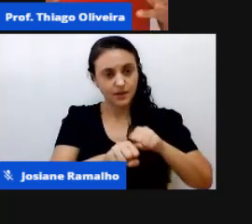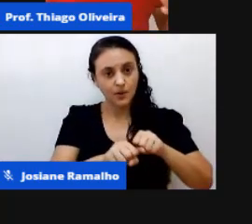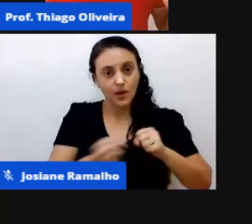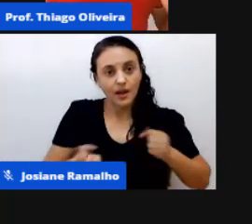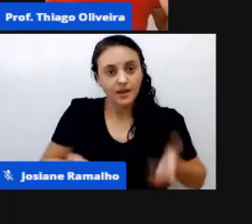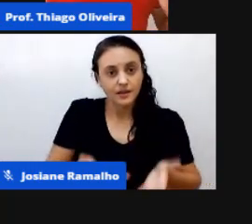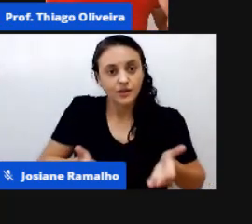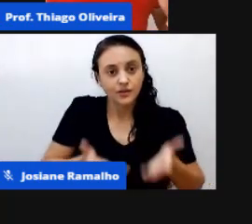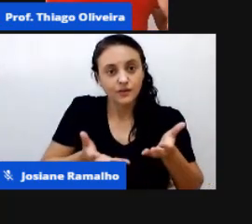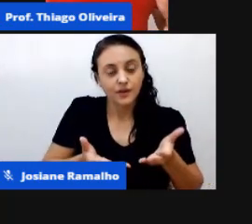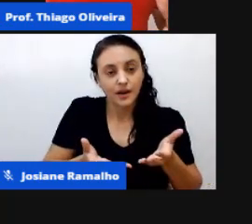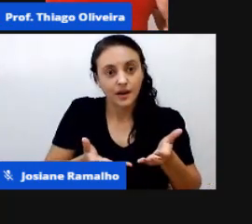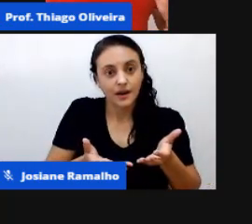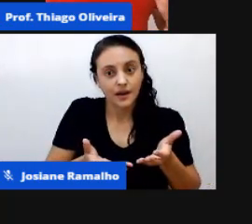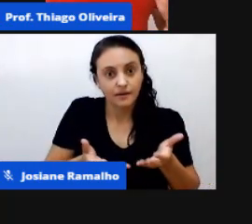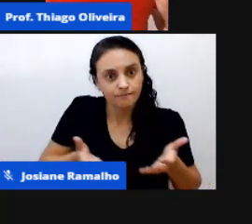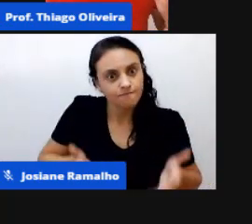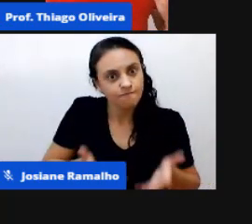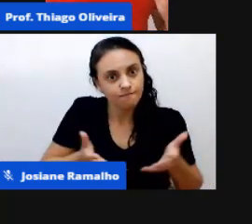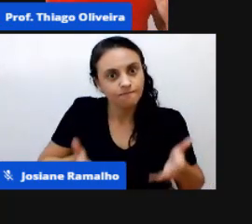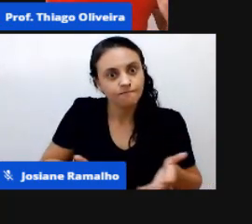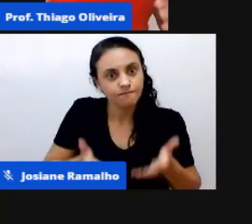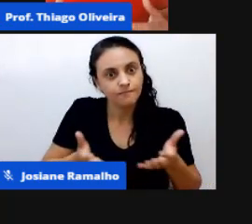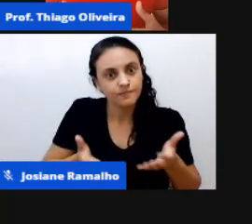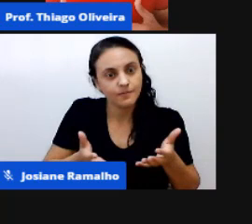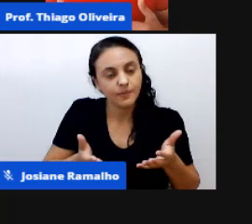a ampliar esse arcabouço metodológico de